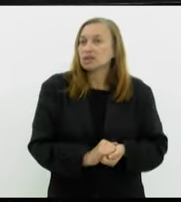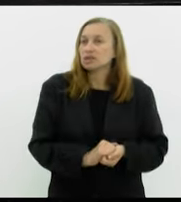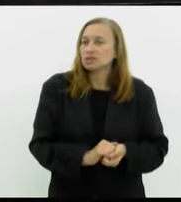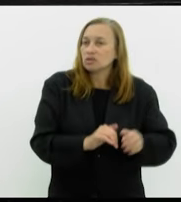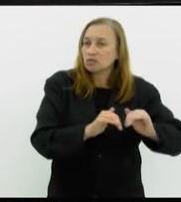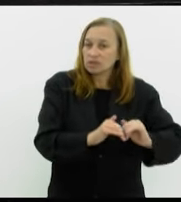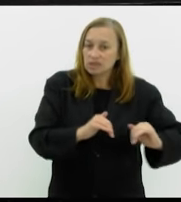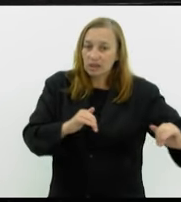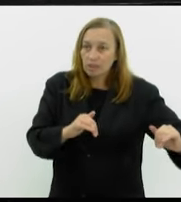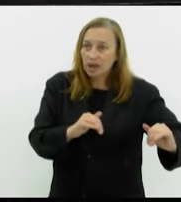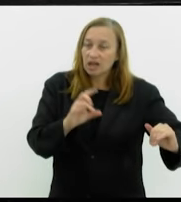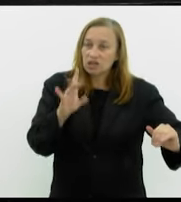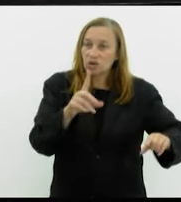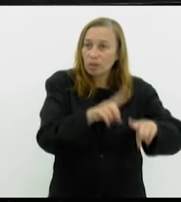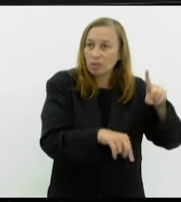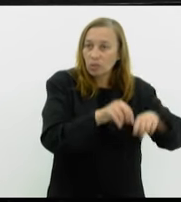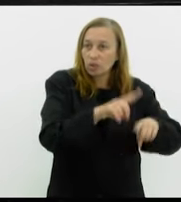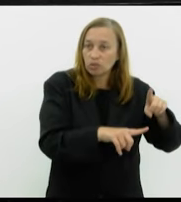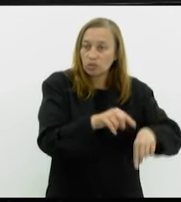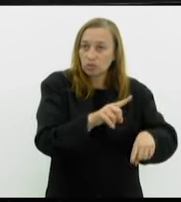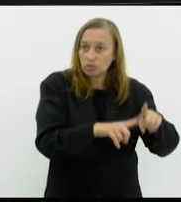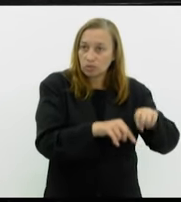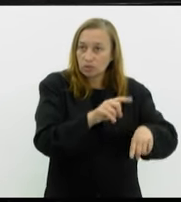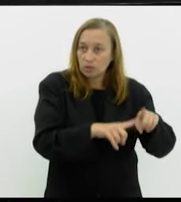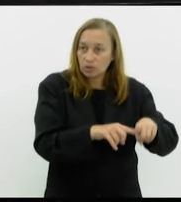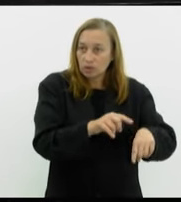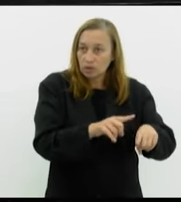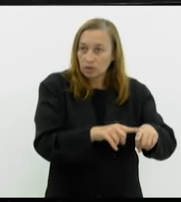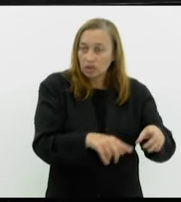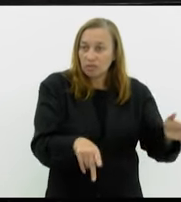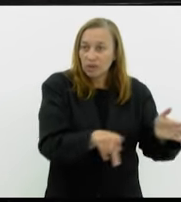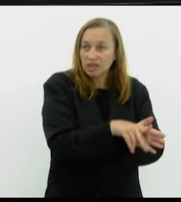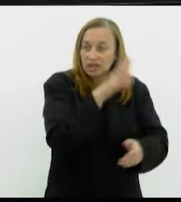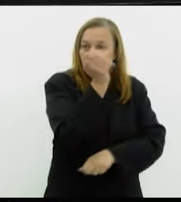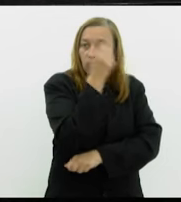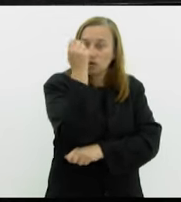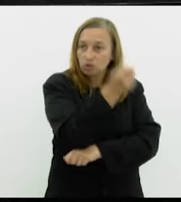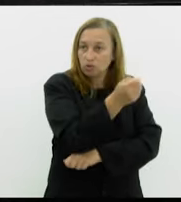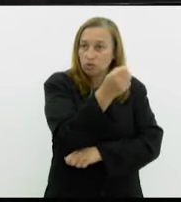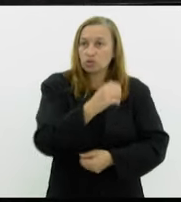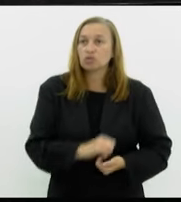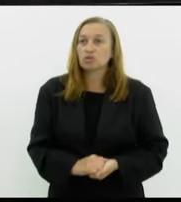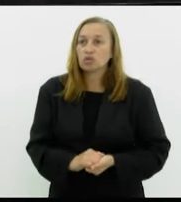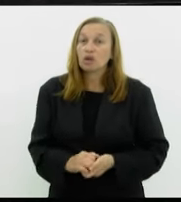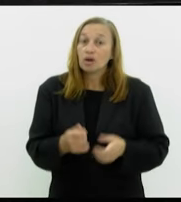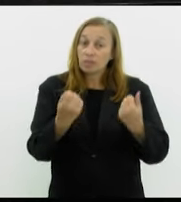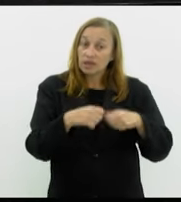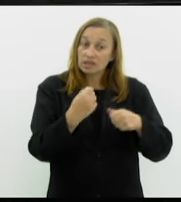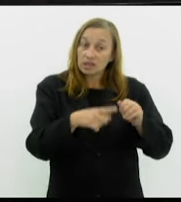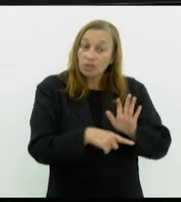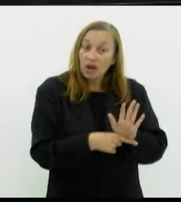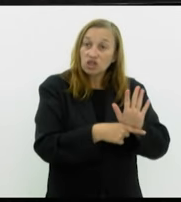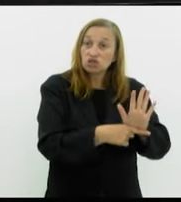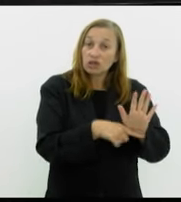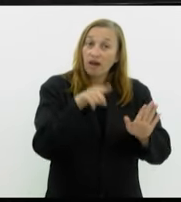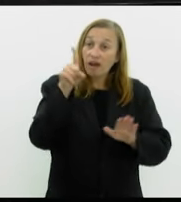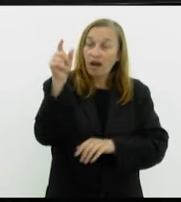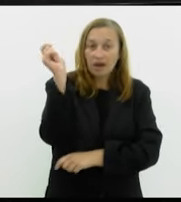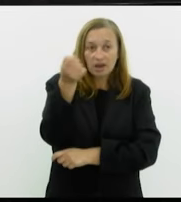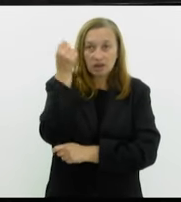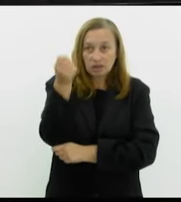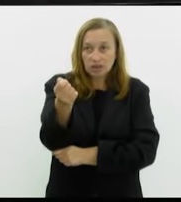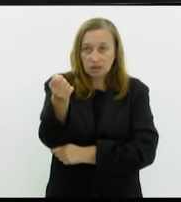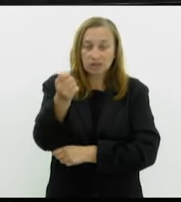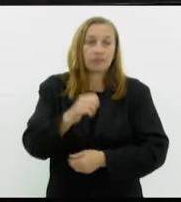somente para produtos do Rio Grande do Sul? Porque o que nós precisamos é ativar a economia de lá. Nada melhor